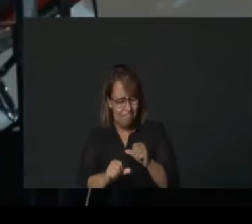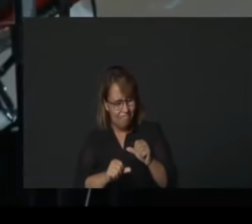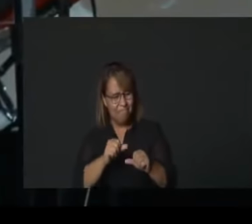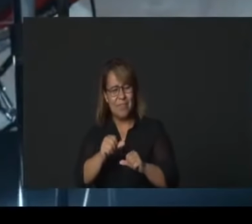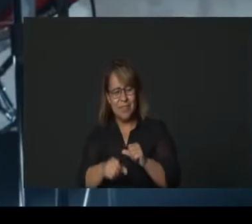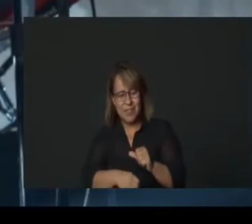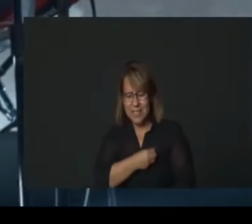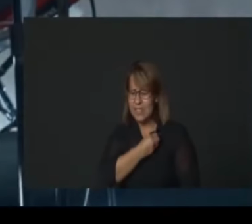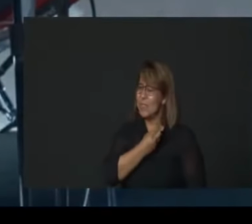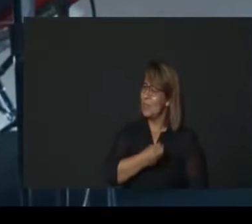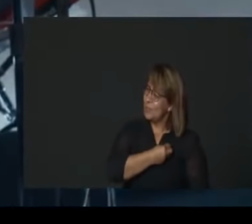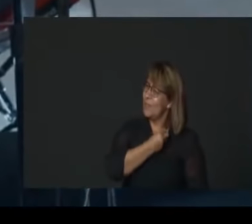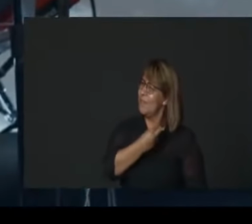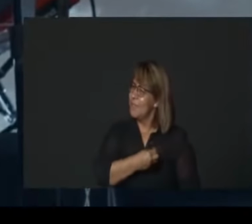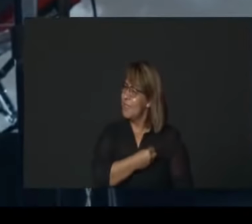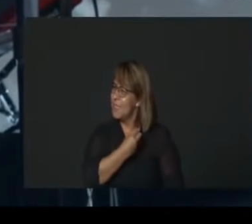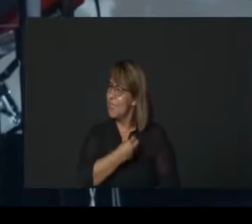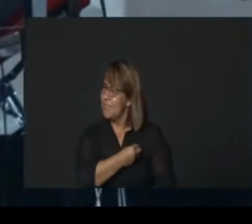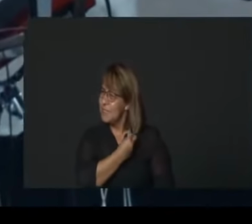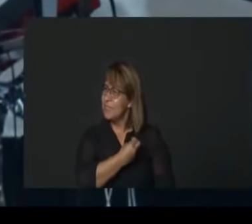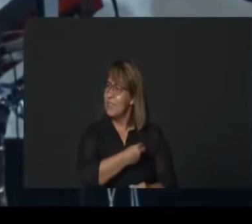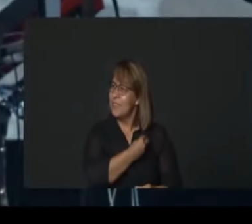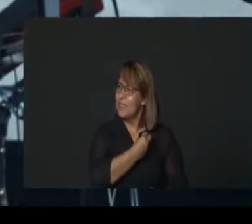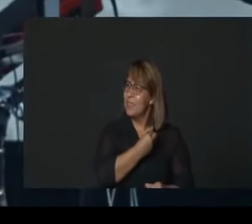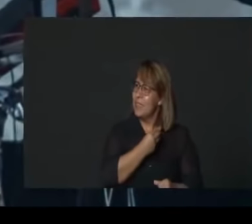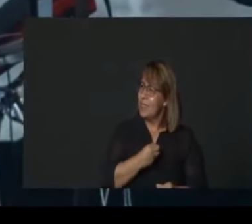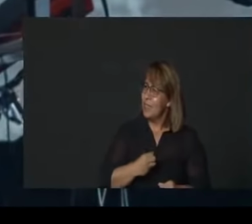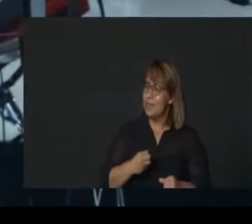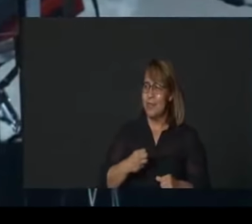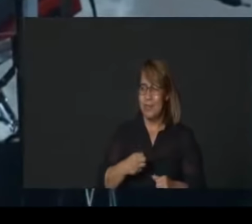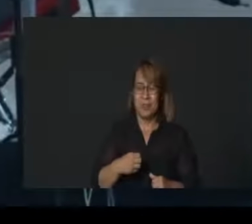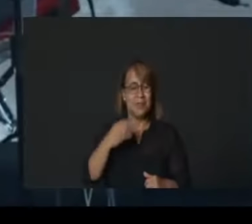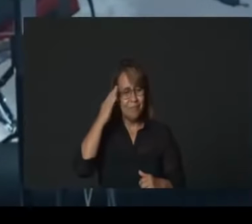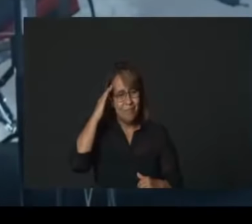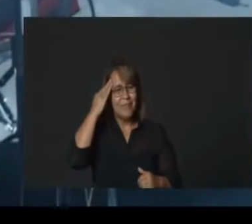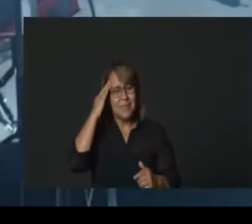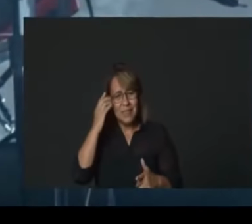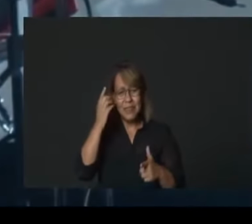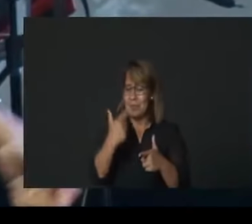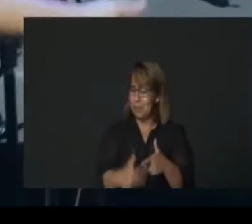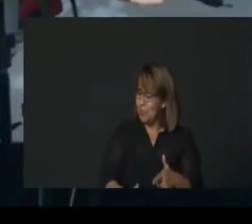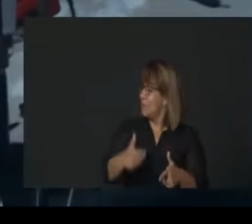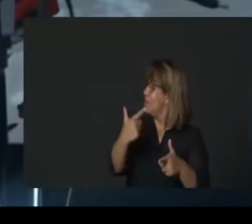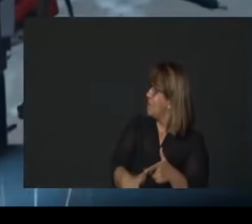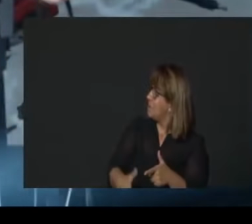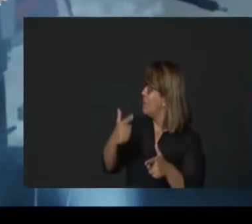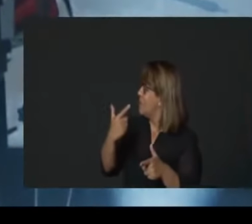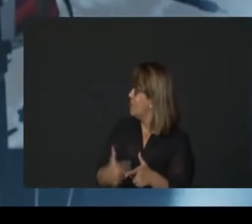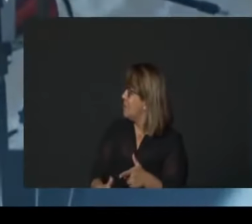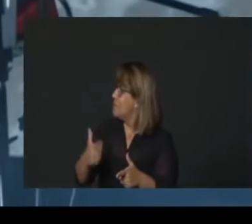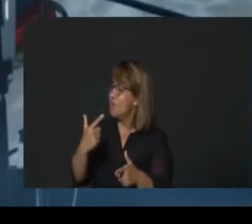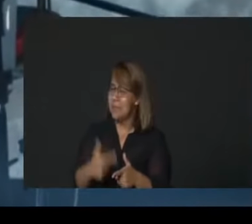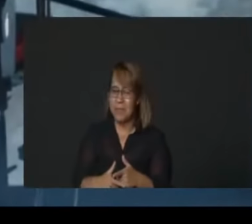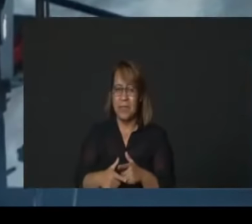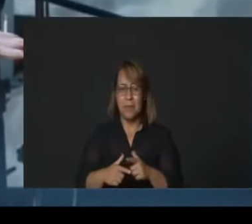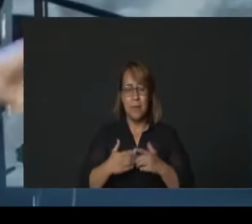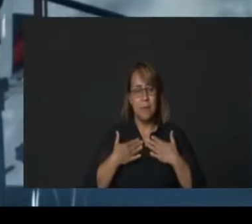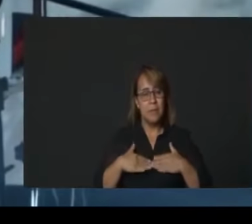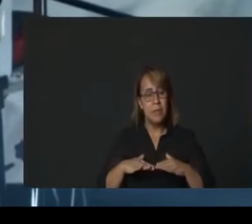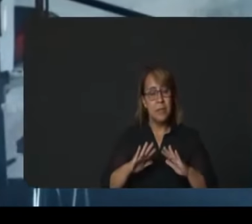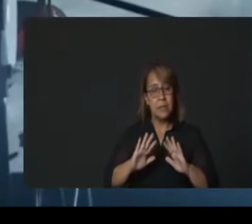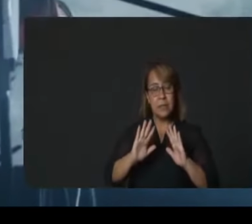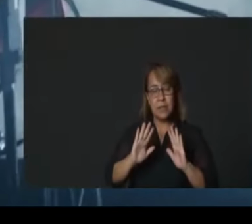tua vida, por mais que a circunstância seja a tua inimiga. A última palavra é a